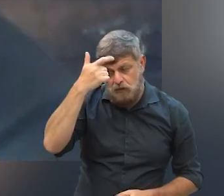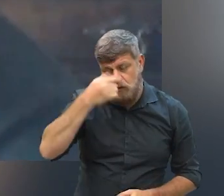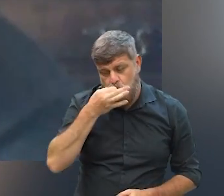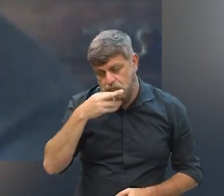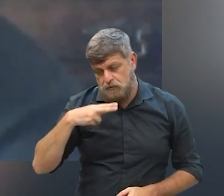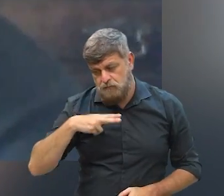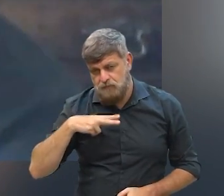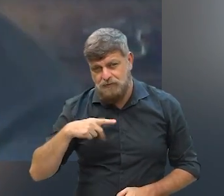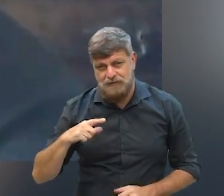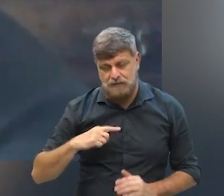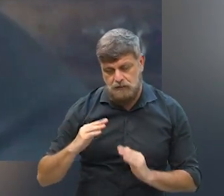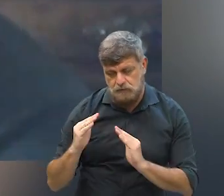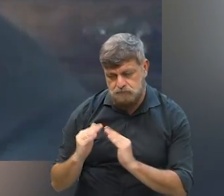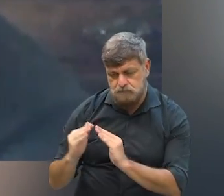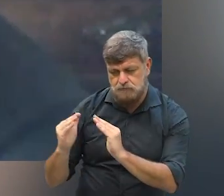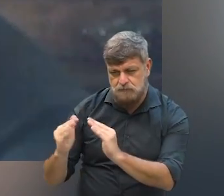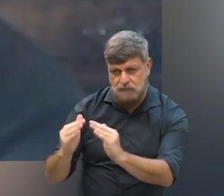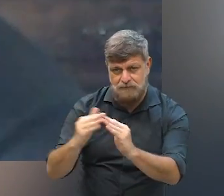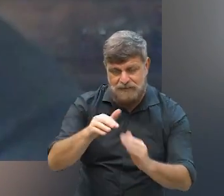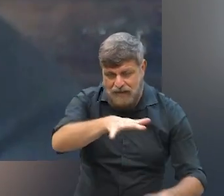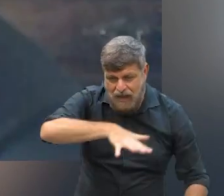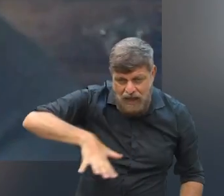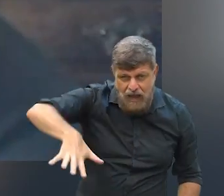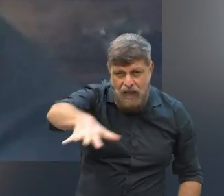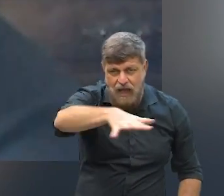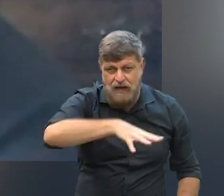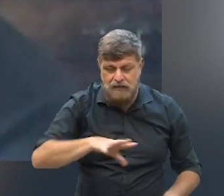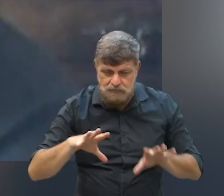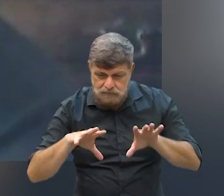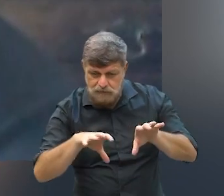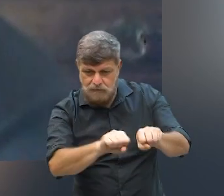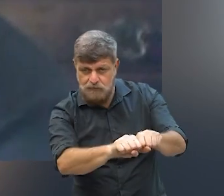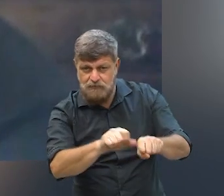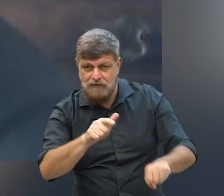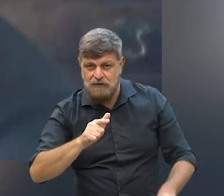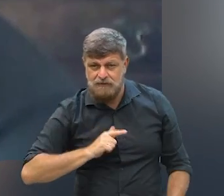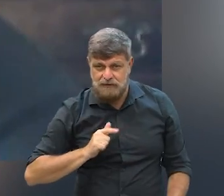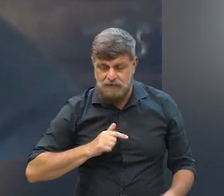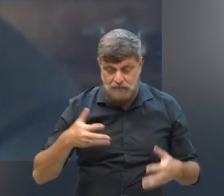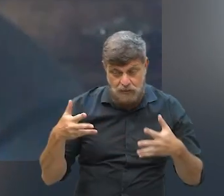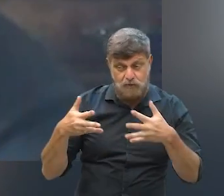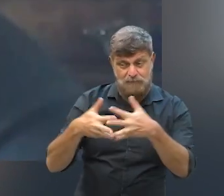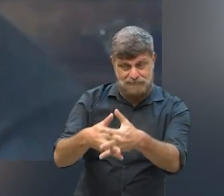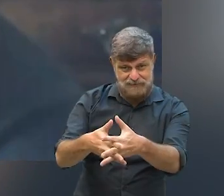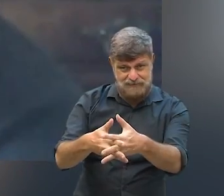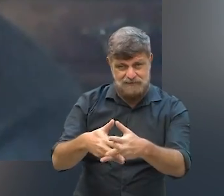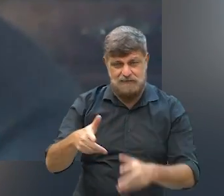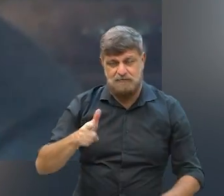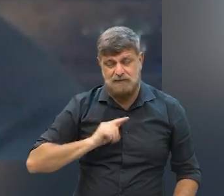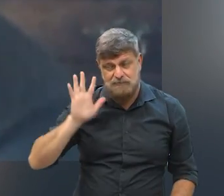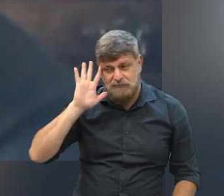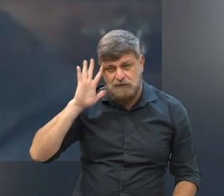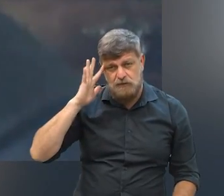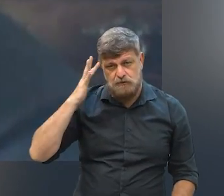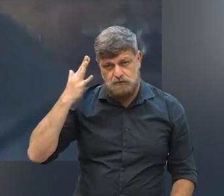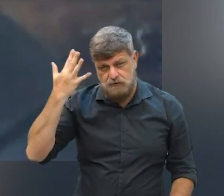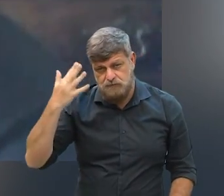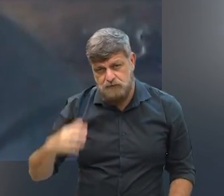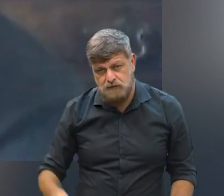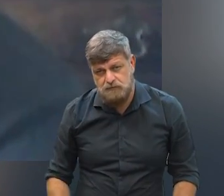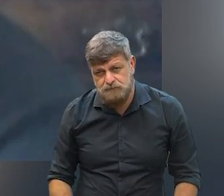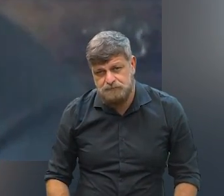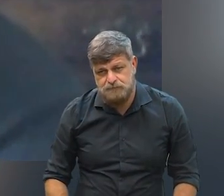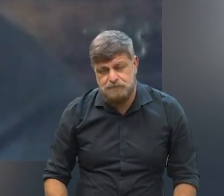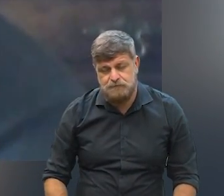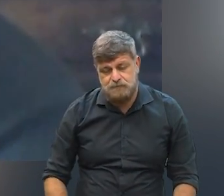de imóveis, né? Tem áreas ocupadas, tem uma situação mais complexa ainda para se resolver,